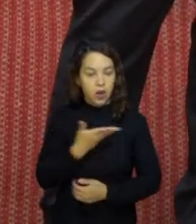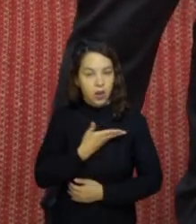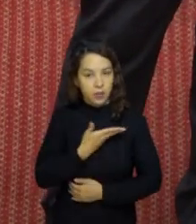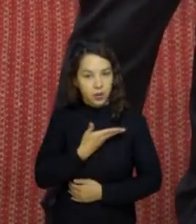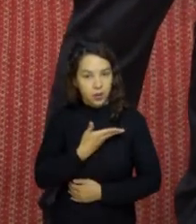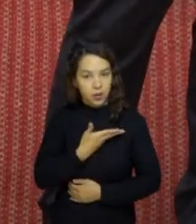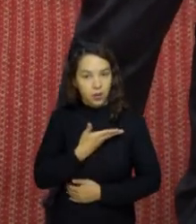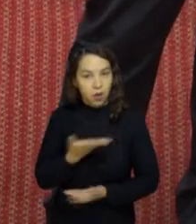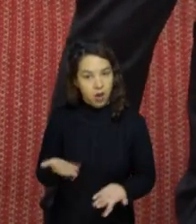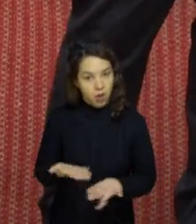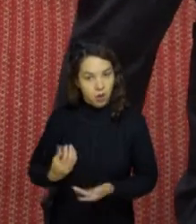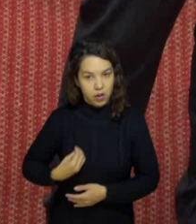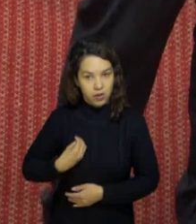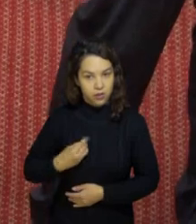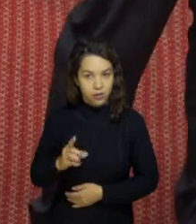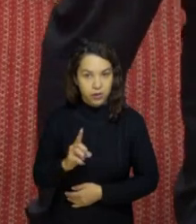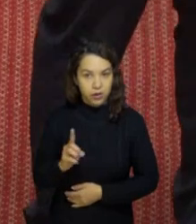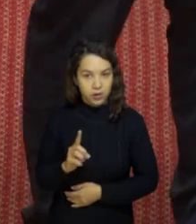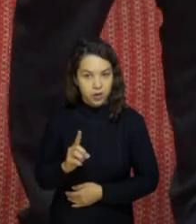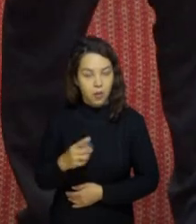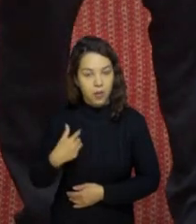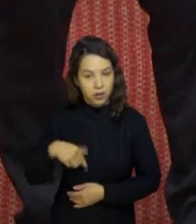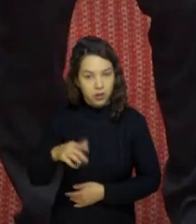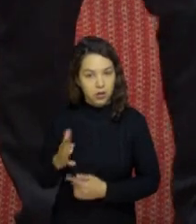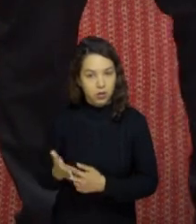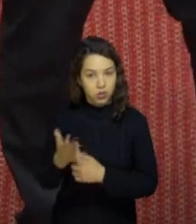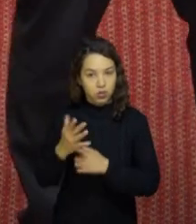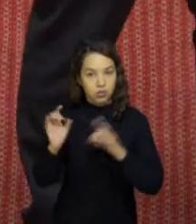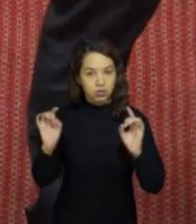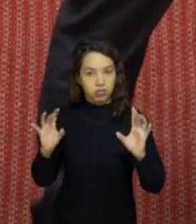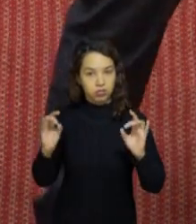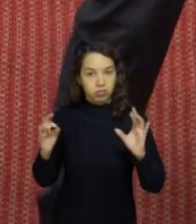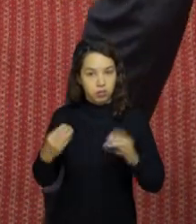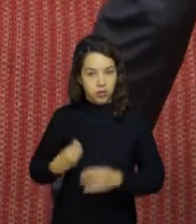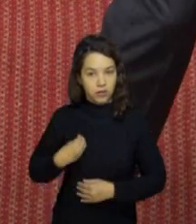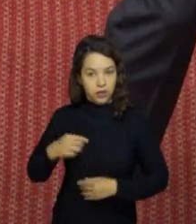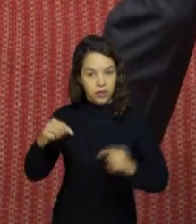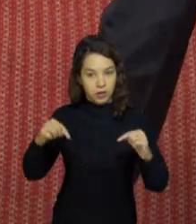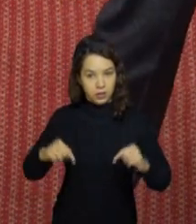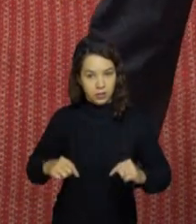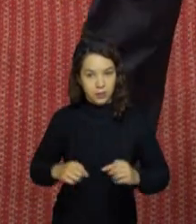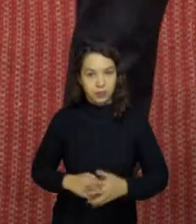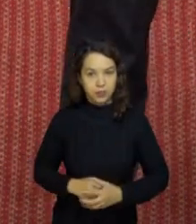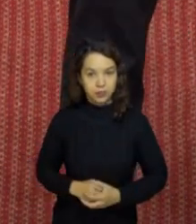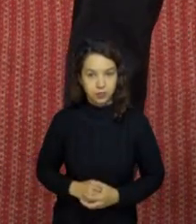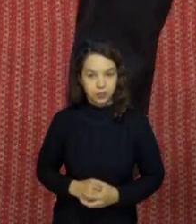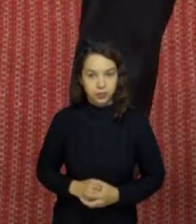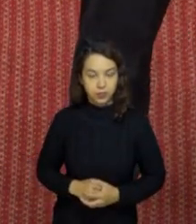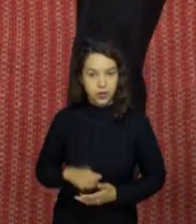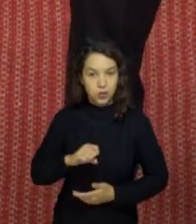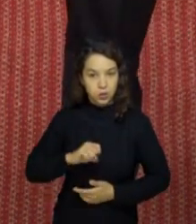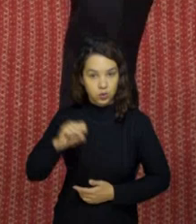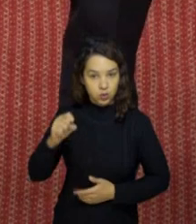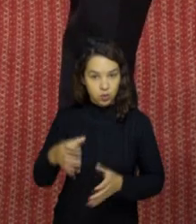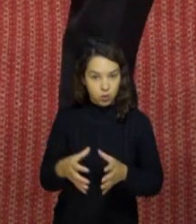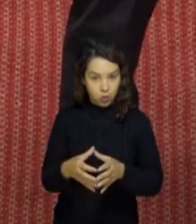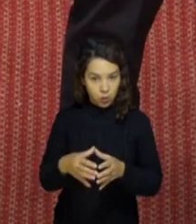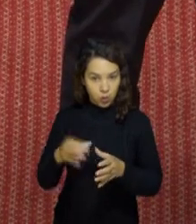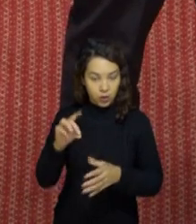certeza nos deram essa oportunidade de estar aqui. O sucesso do Grupo ND, sem dúvida,